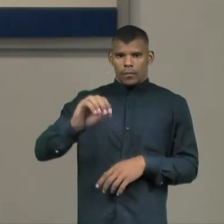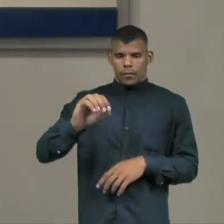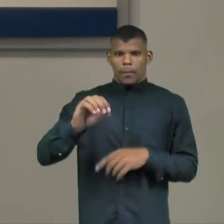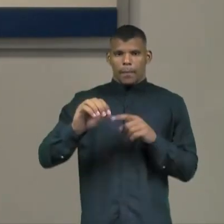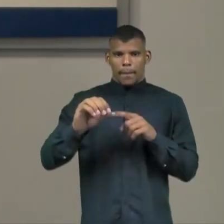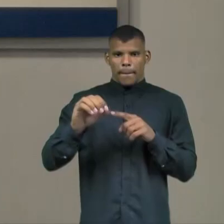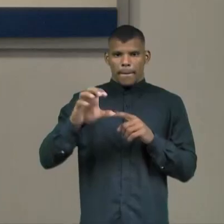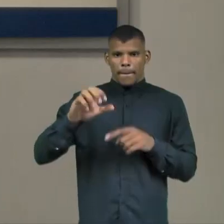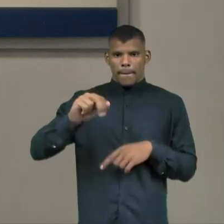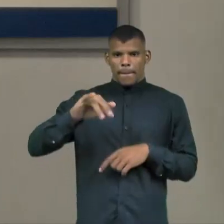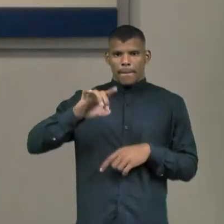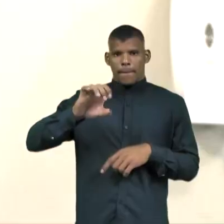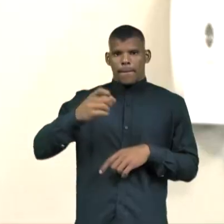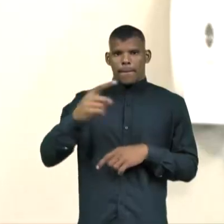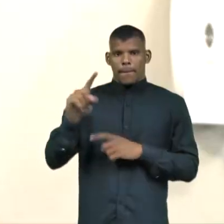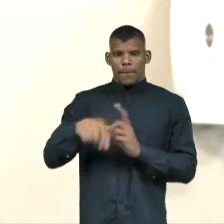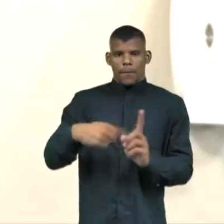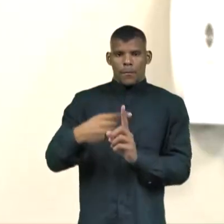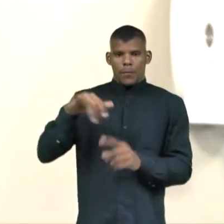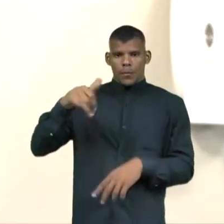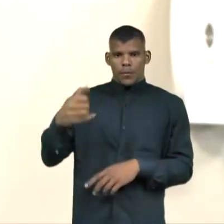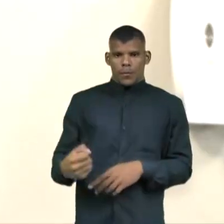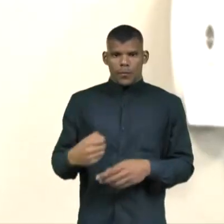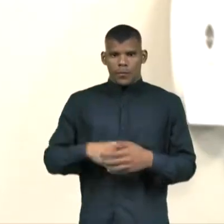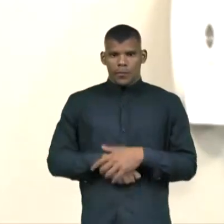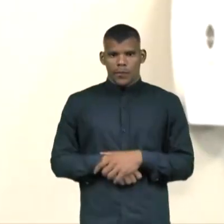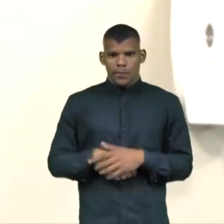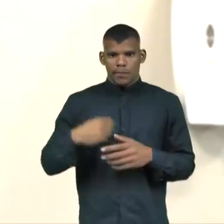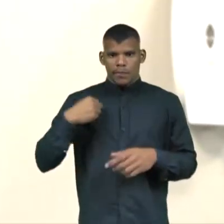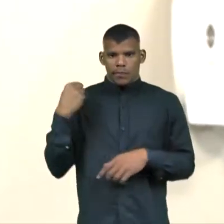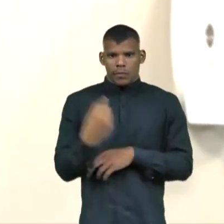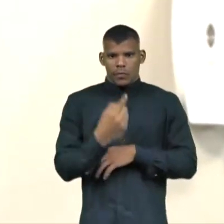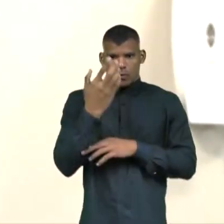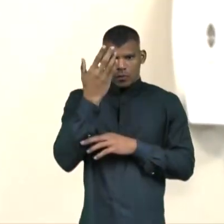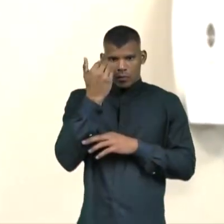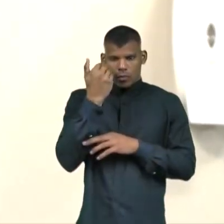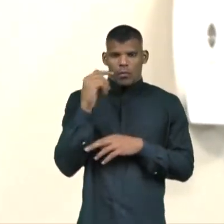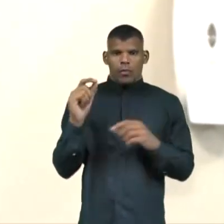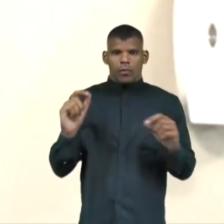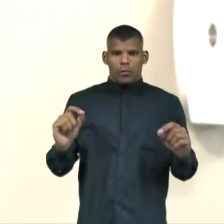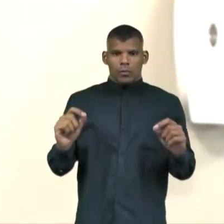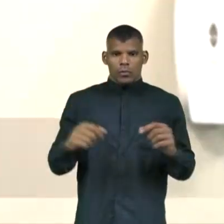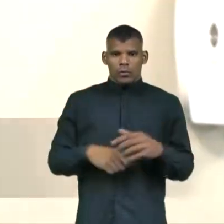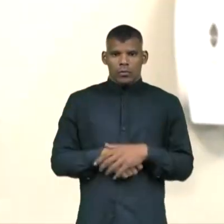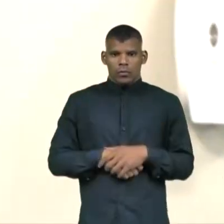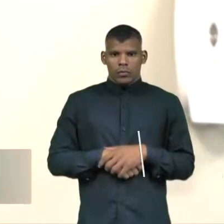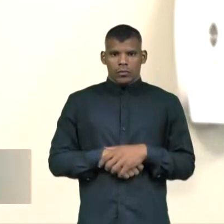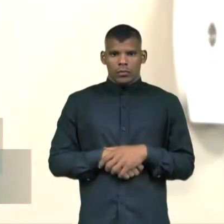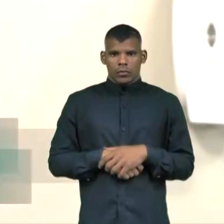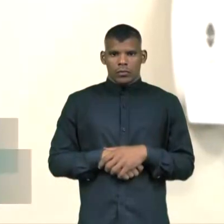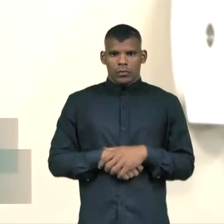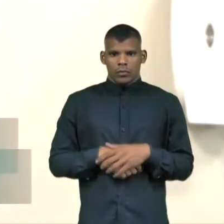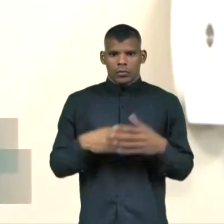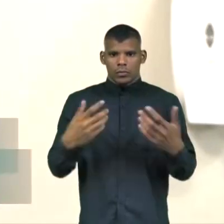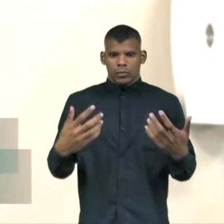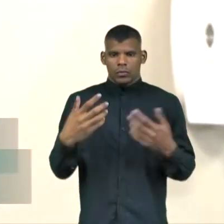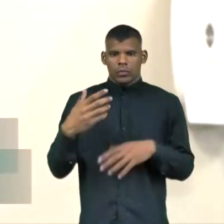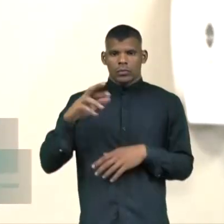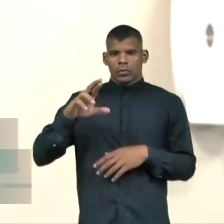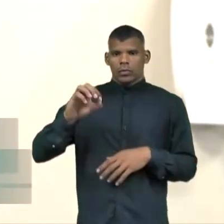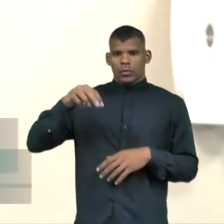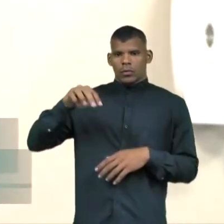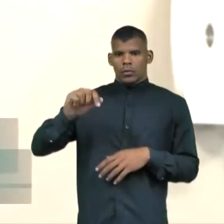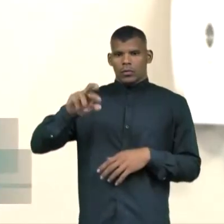Romarias de Juazeiro do Norte. A gente sabe que quando a gente dá um destaque a essas romarias